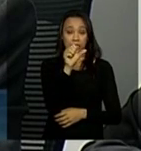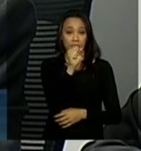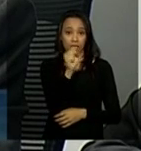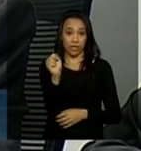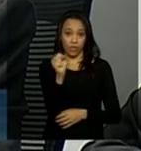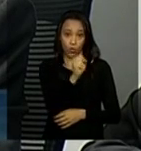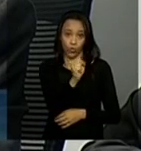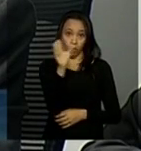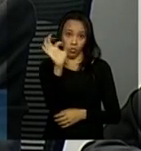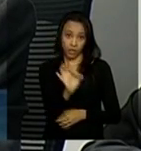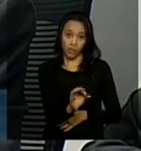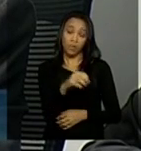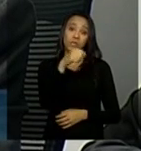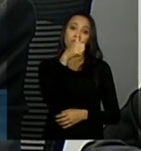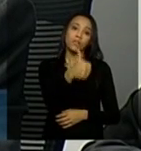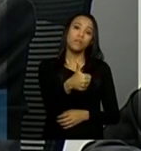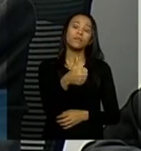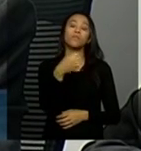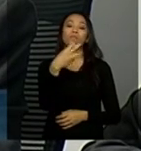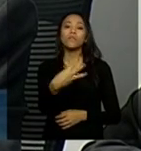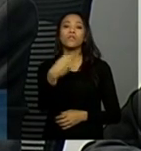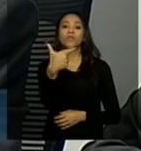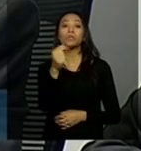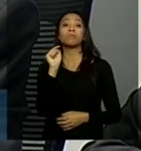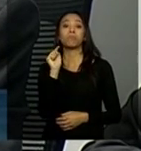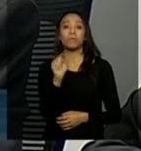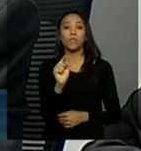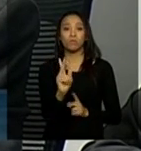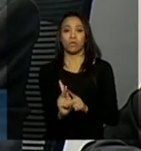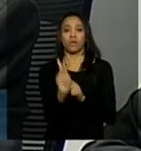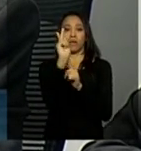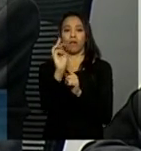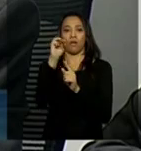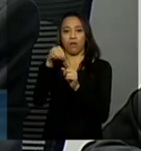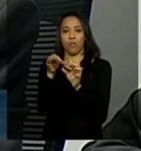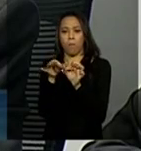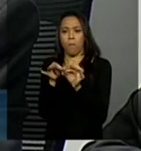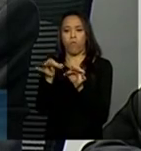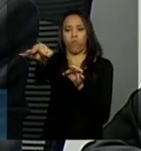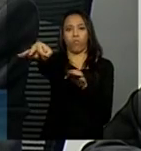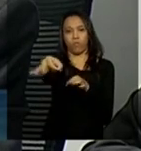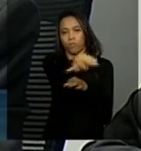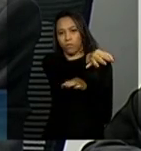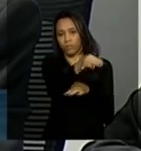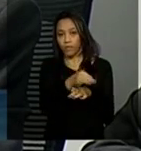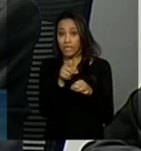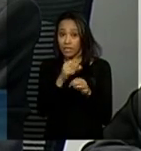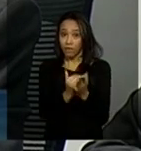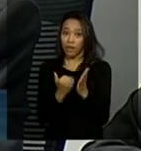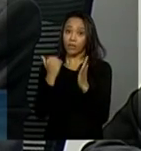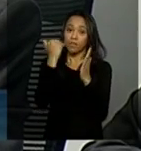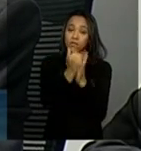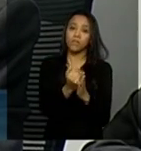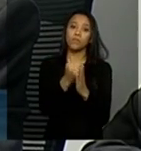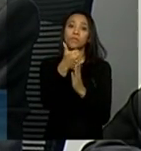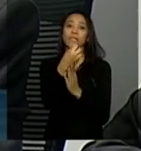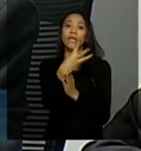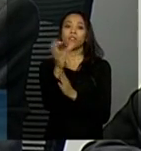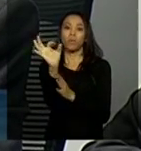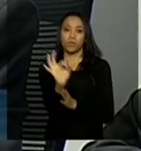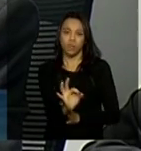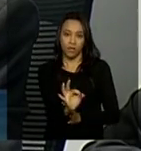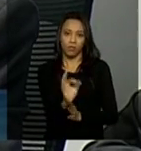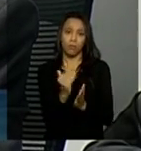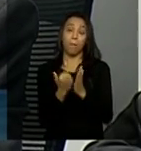132 mil quilômetros quadrados. Isso foi acrescido de 13% do que era pastagem, mais